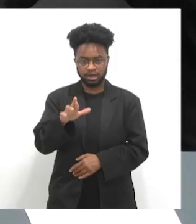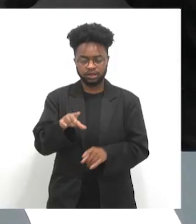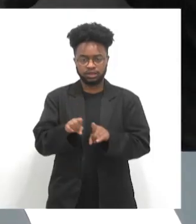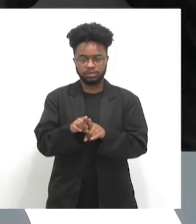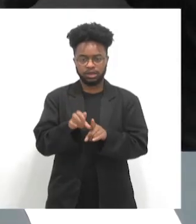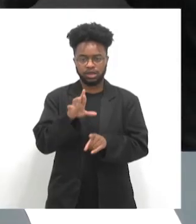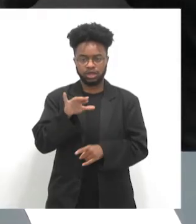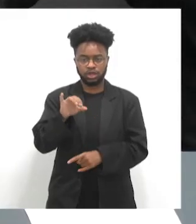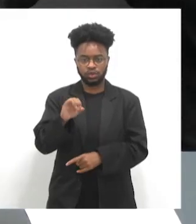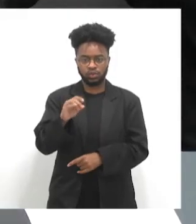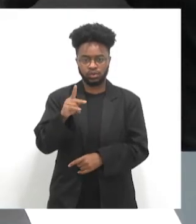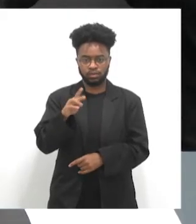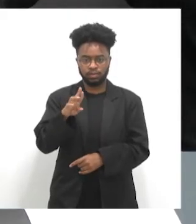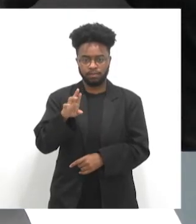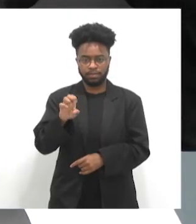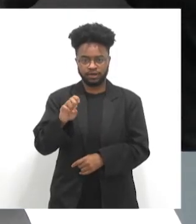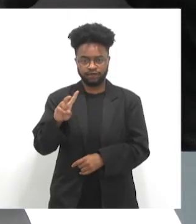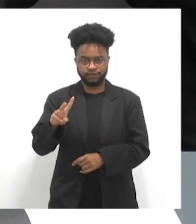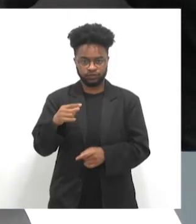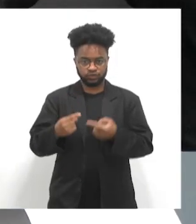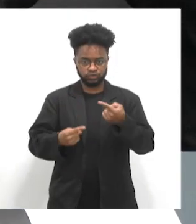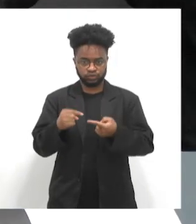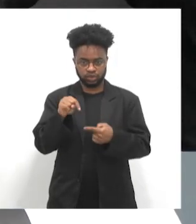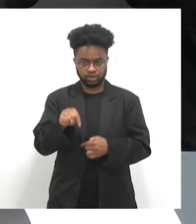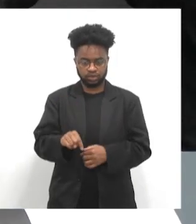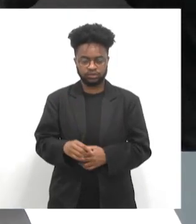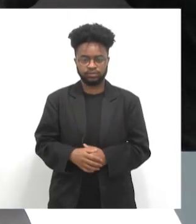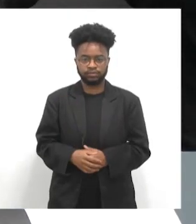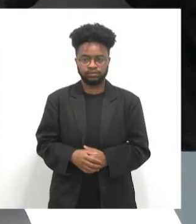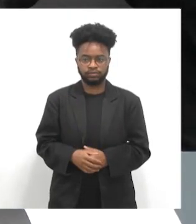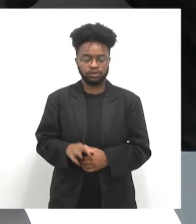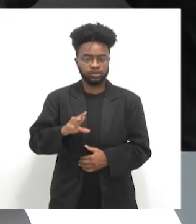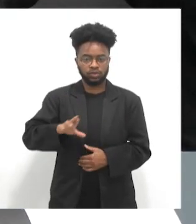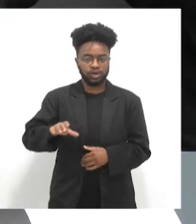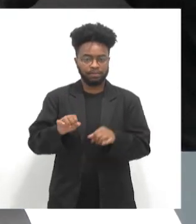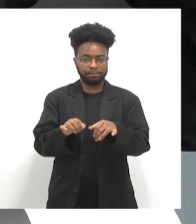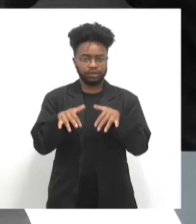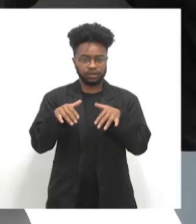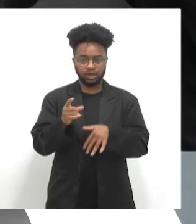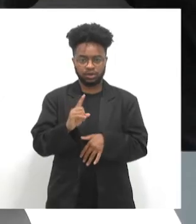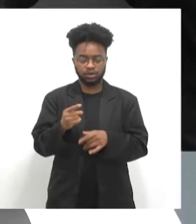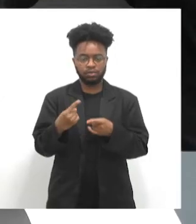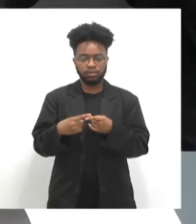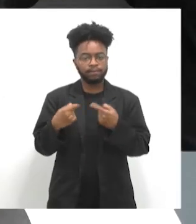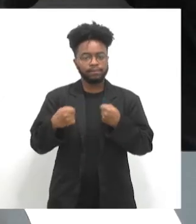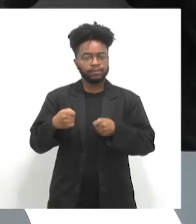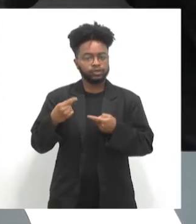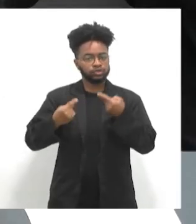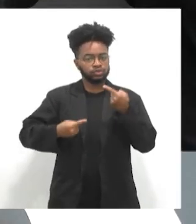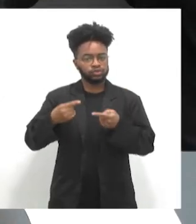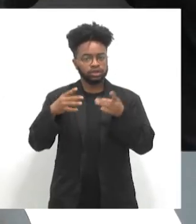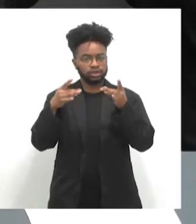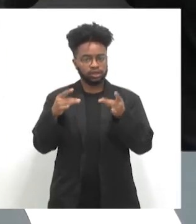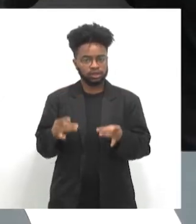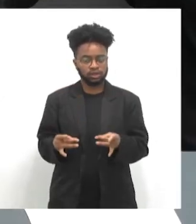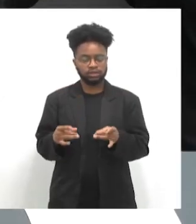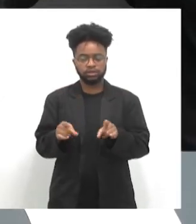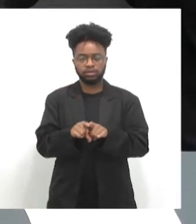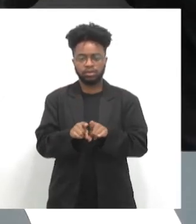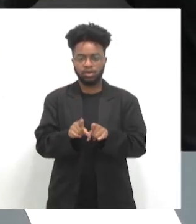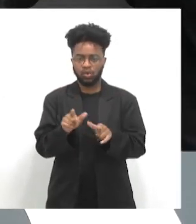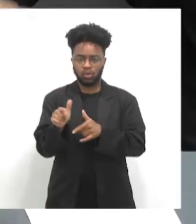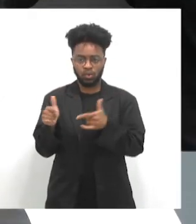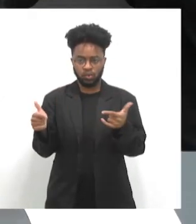Prev, ser discutido aqui, e não em plenário, para a gente aprofundar o debate. E tantos outros